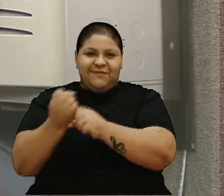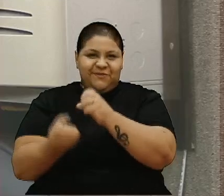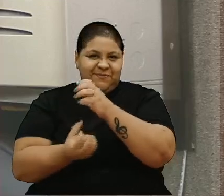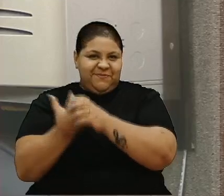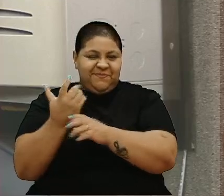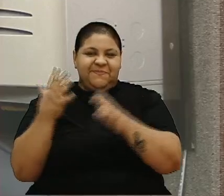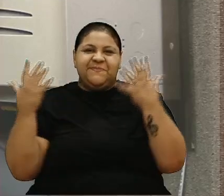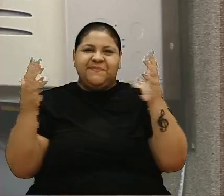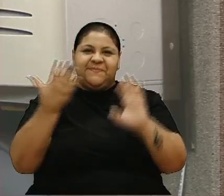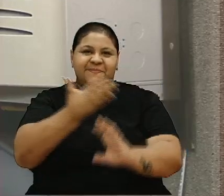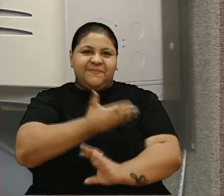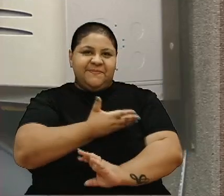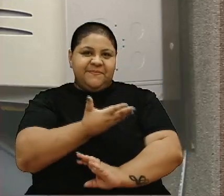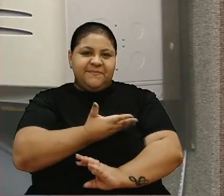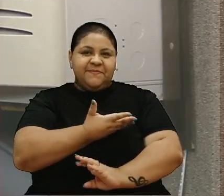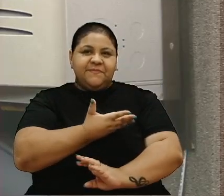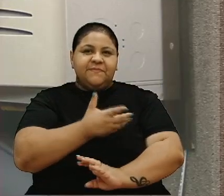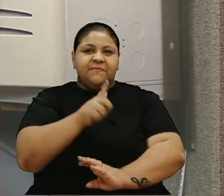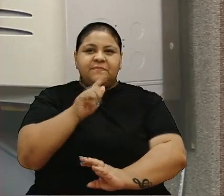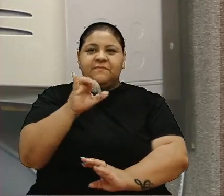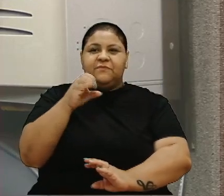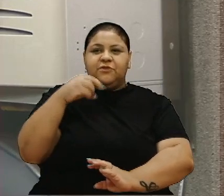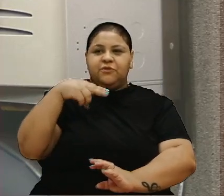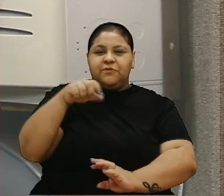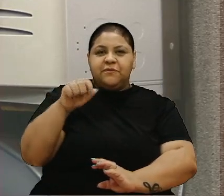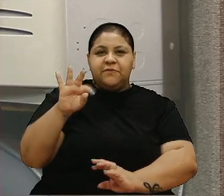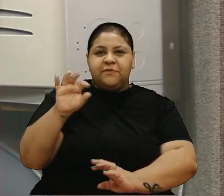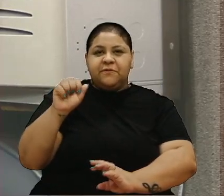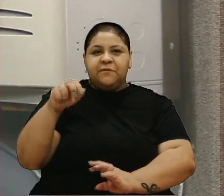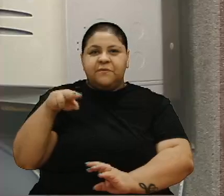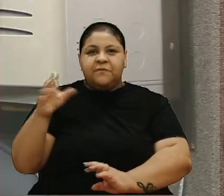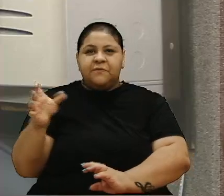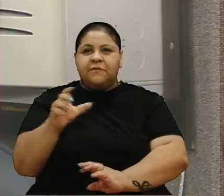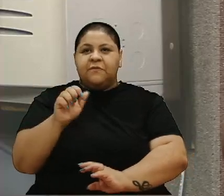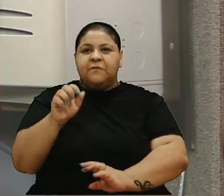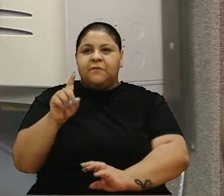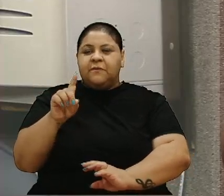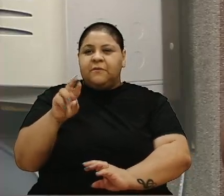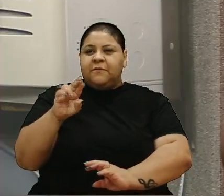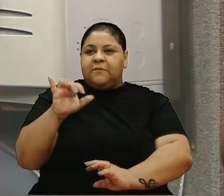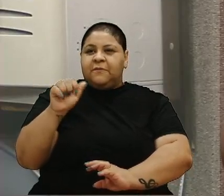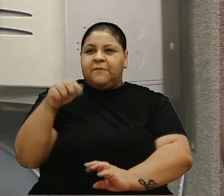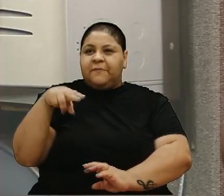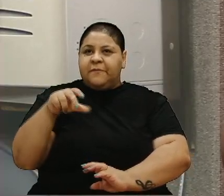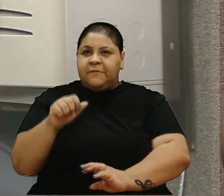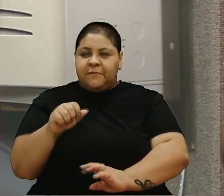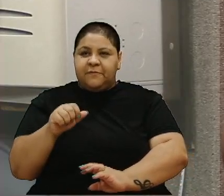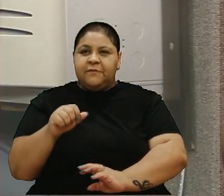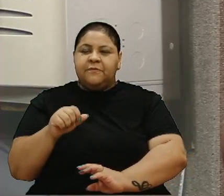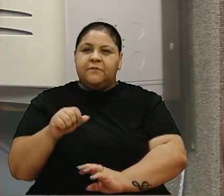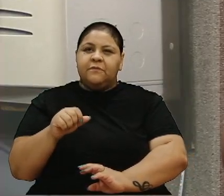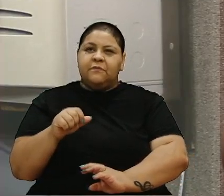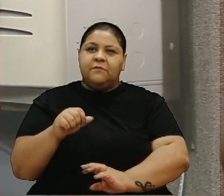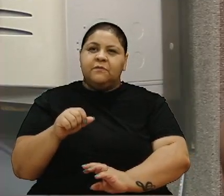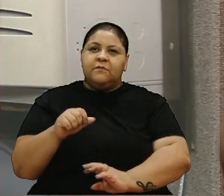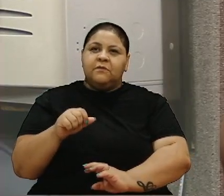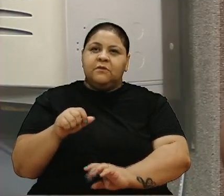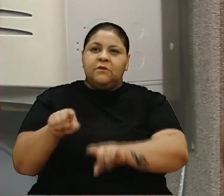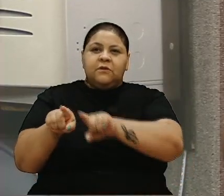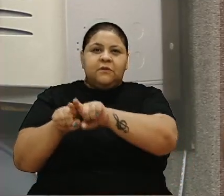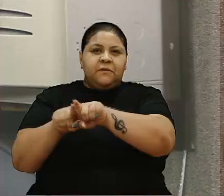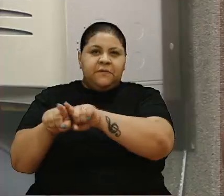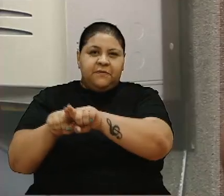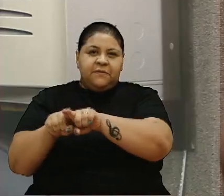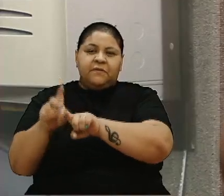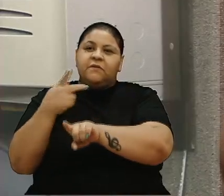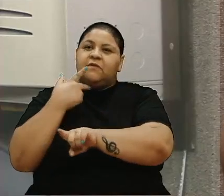ao amigo Jonatas Cardoso, a Adriana Alves, né, sua sócia, né,